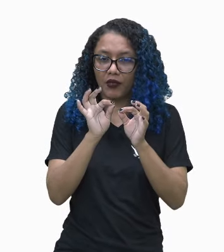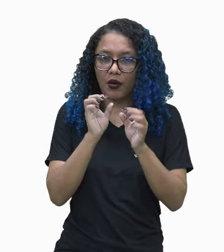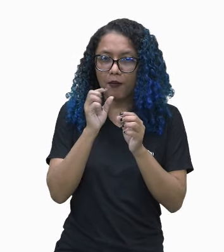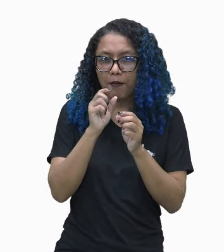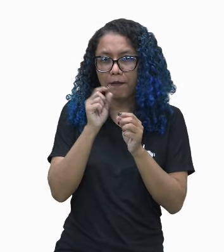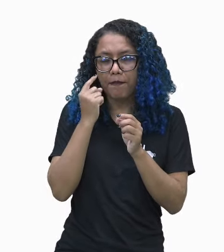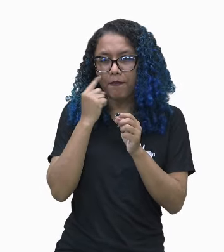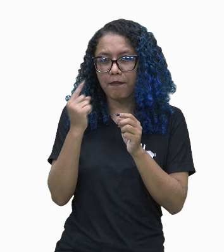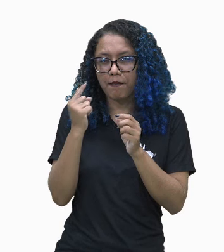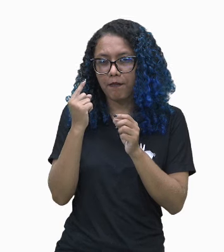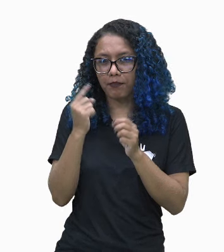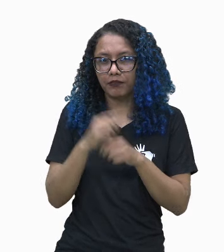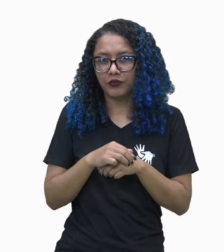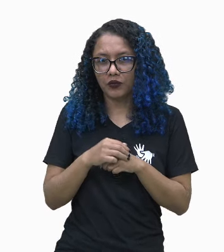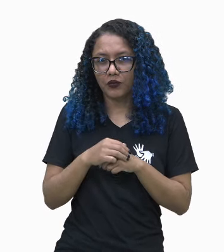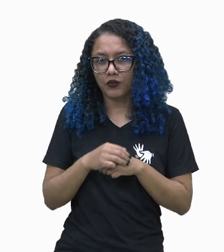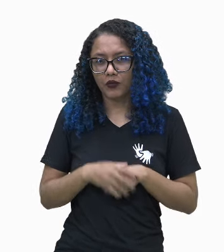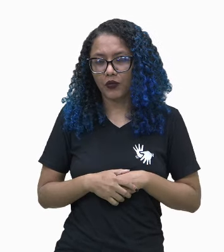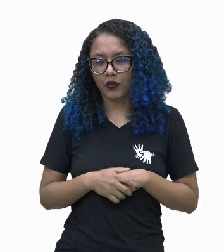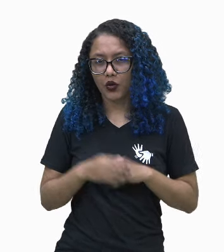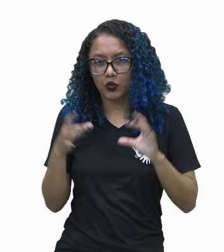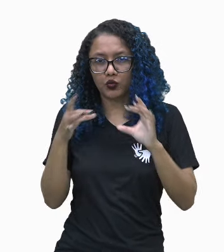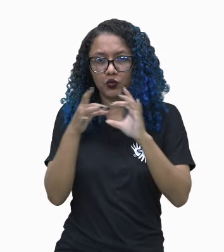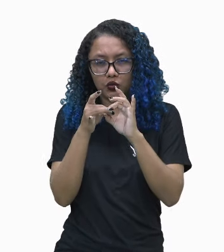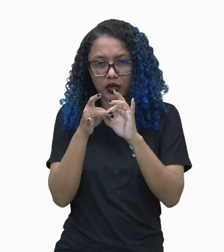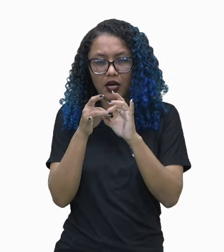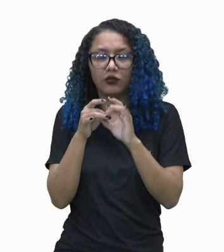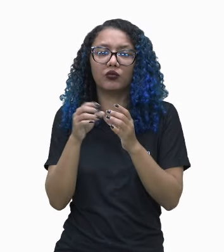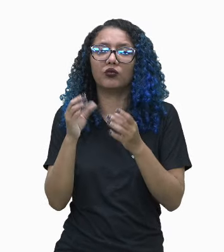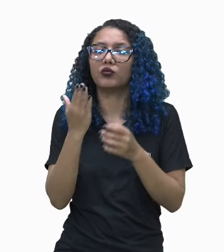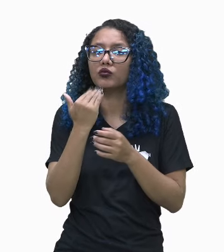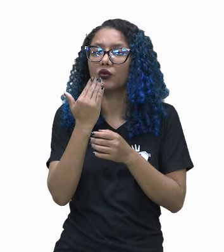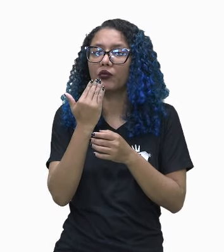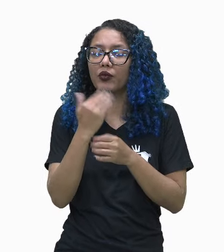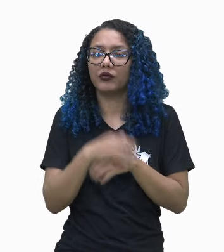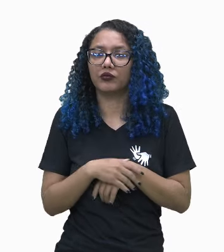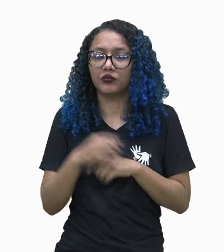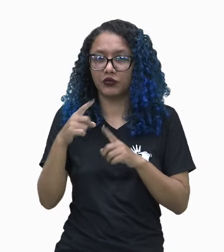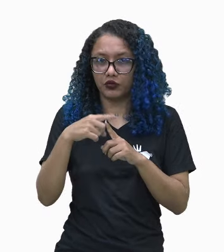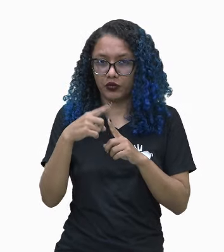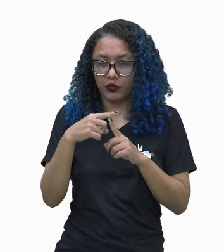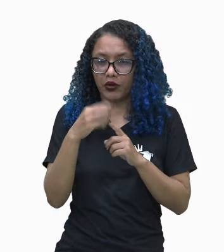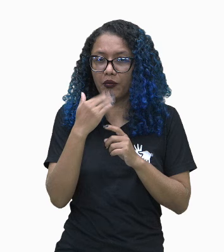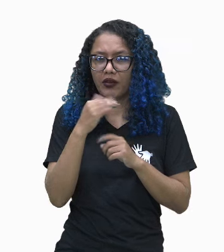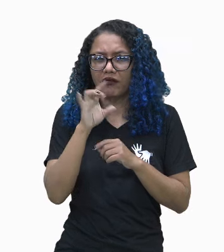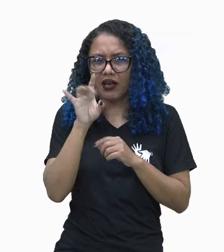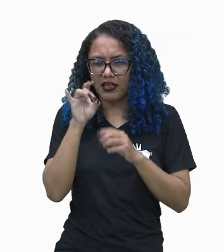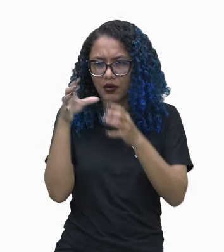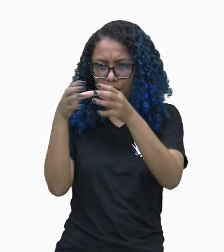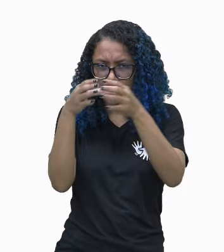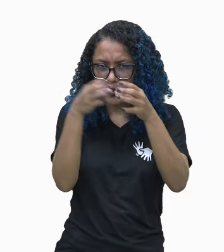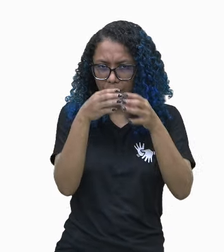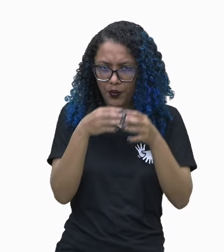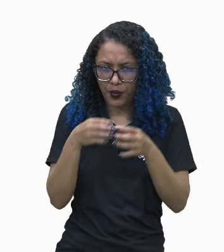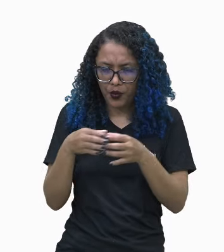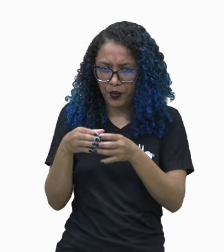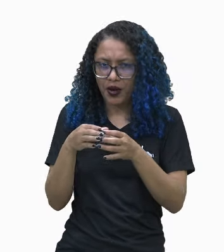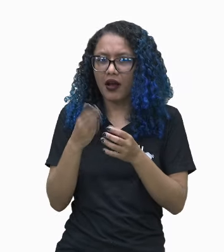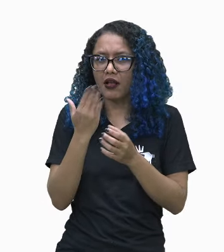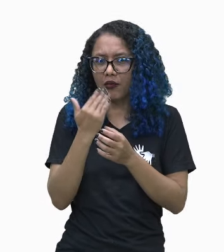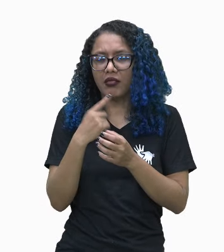com os alimentos, né, que estão representados. Vocês vejam aí para cada um desses grupos de alimentos, tá?